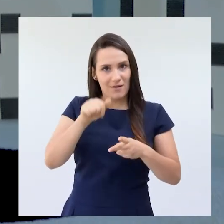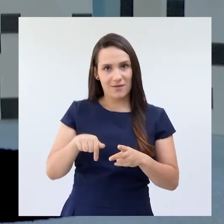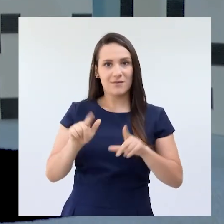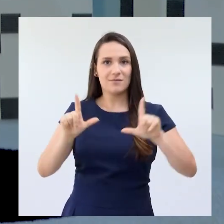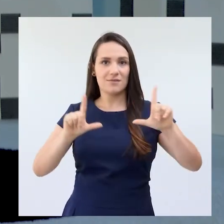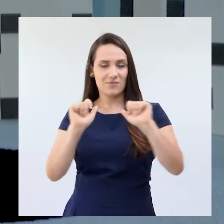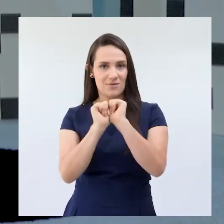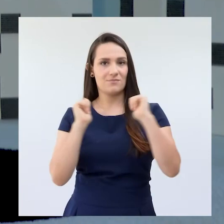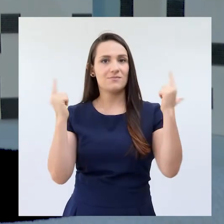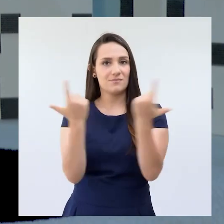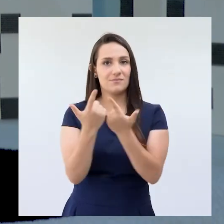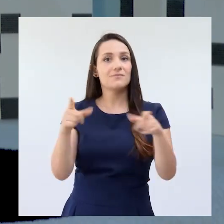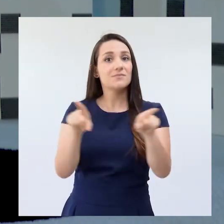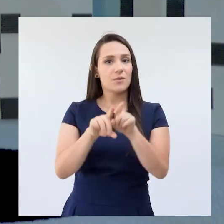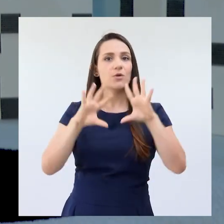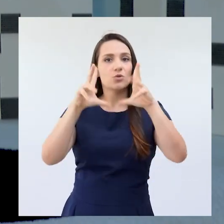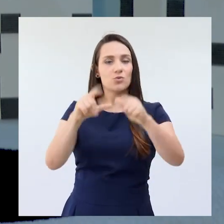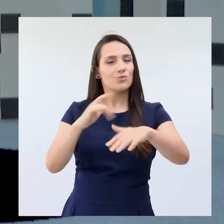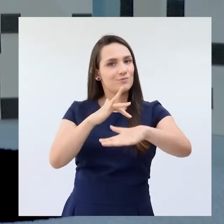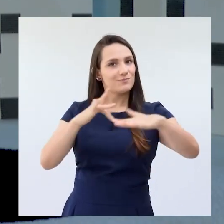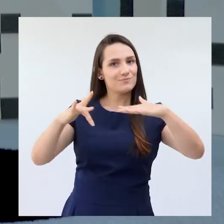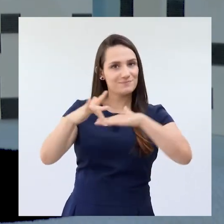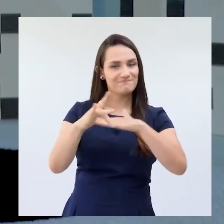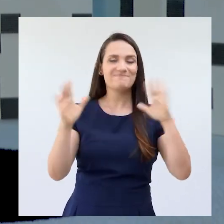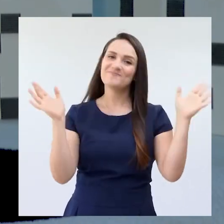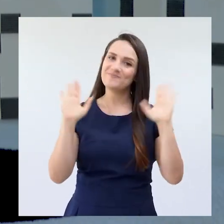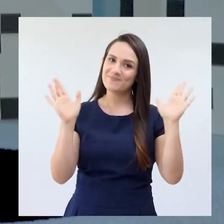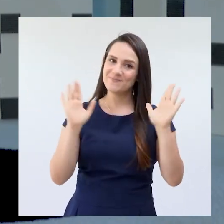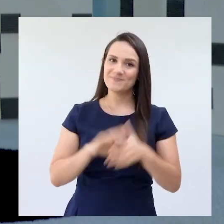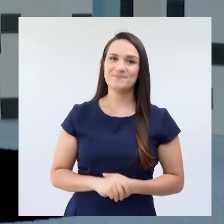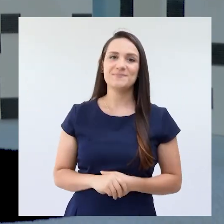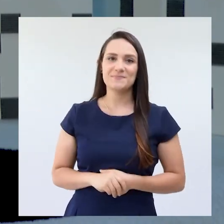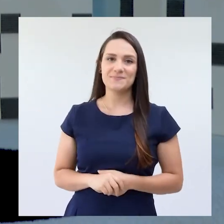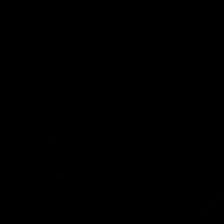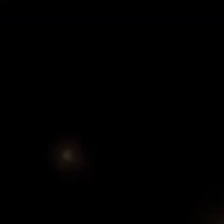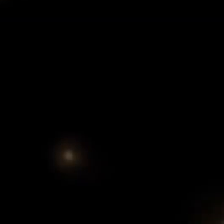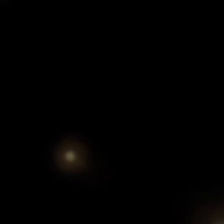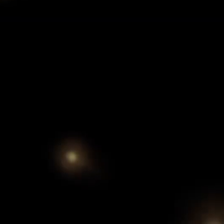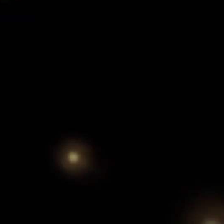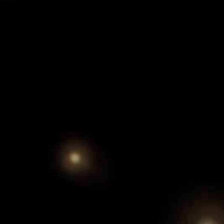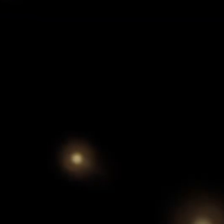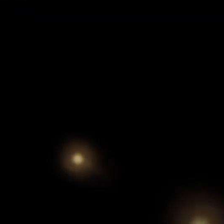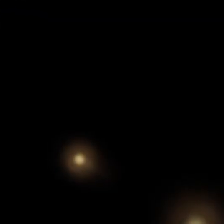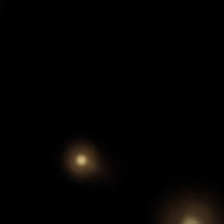aqui na grade da TV Assembleia e também pelas nossas mídias sociais. Até a próxima!